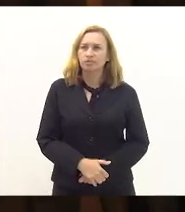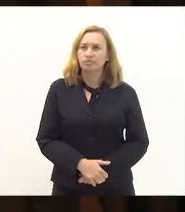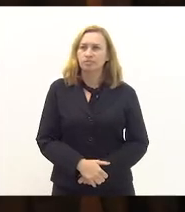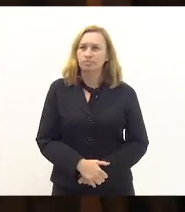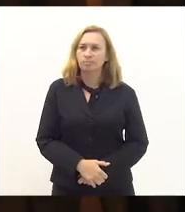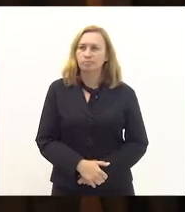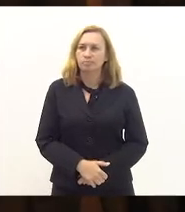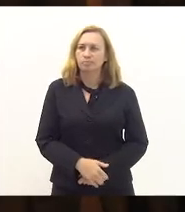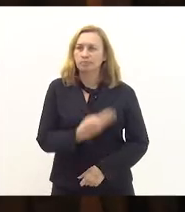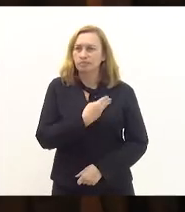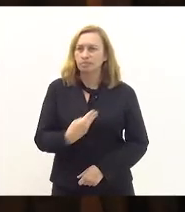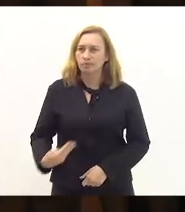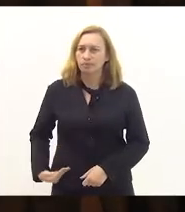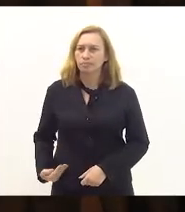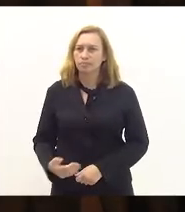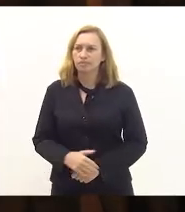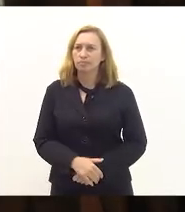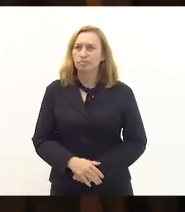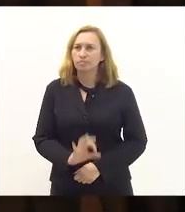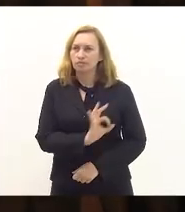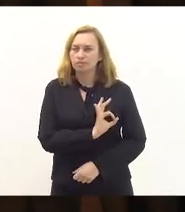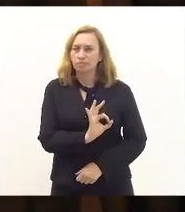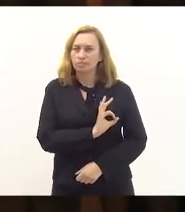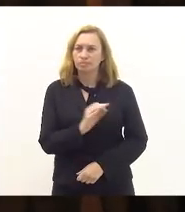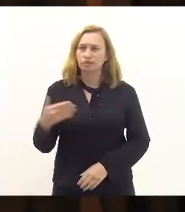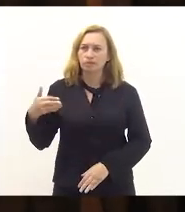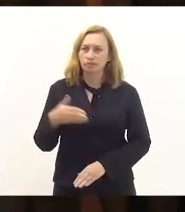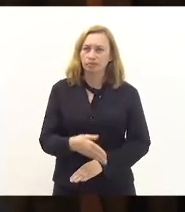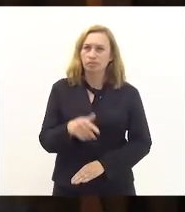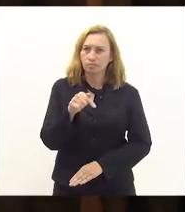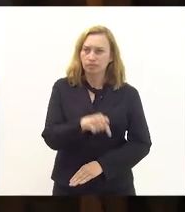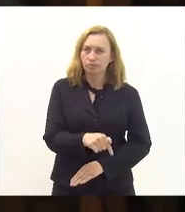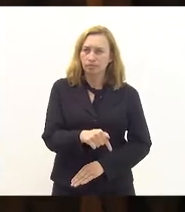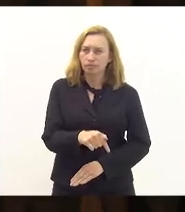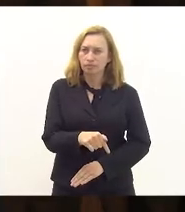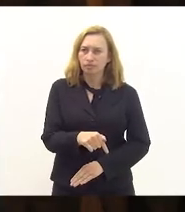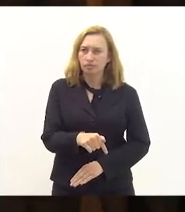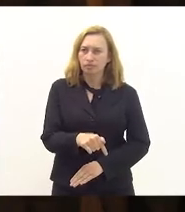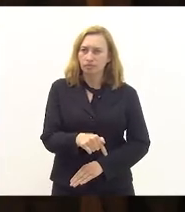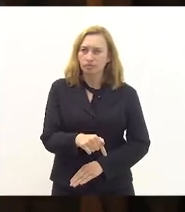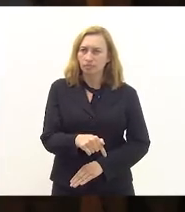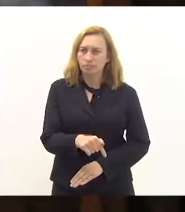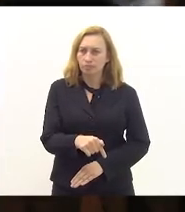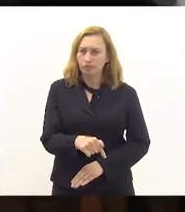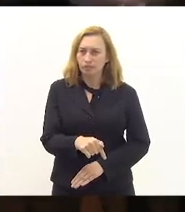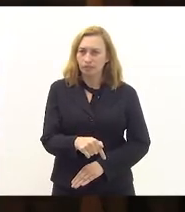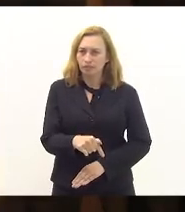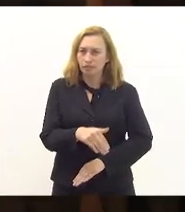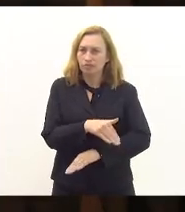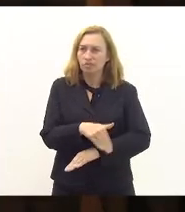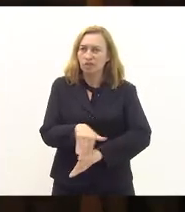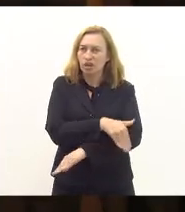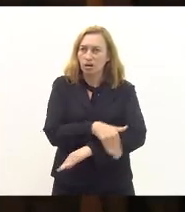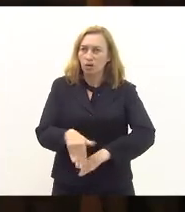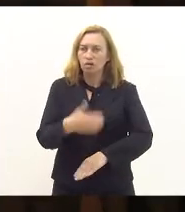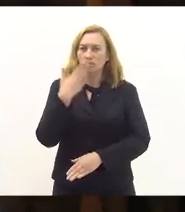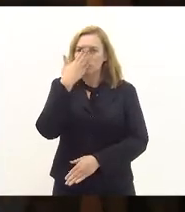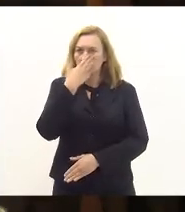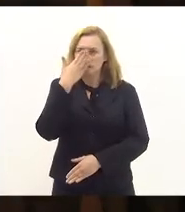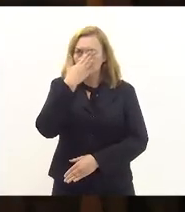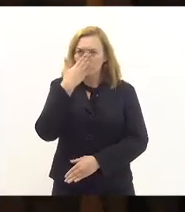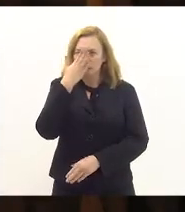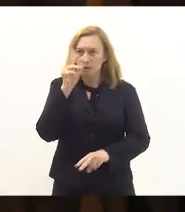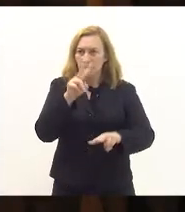dizendo, governador, a polícia chegou aqui, na Voluntários da Pátria, que era a Rua da Prostituição,